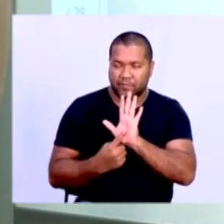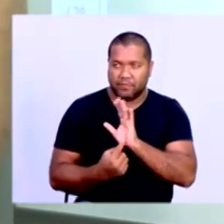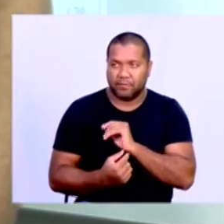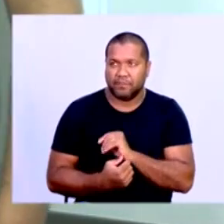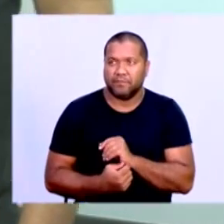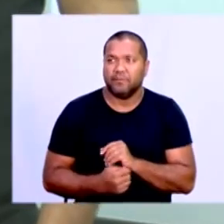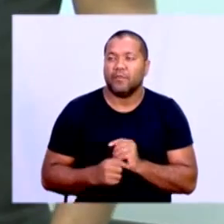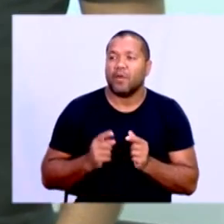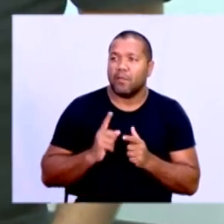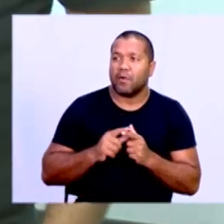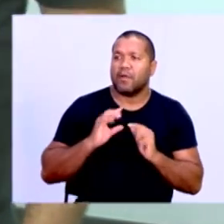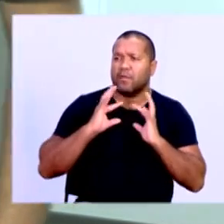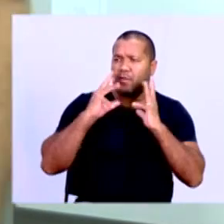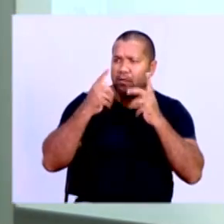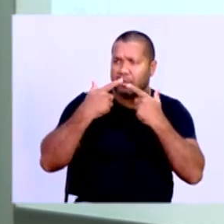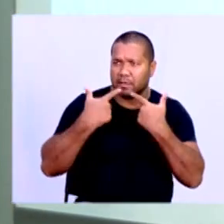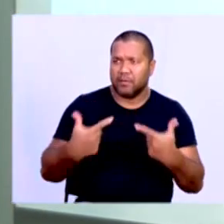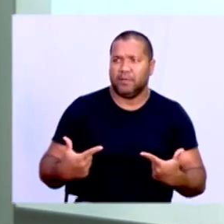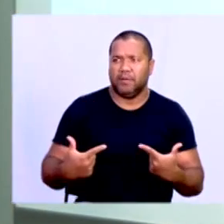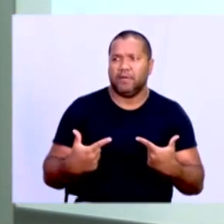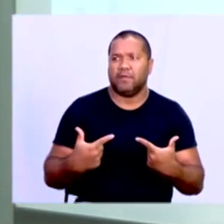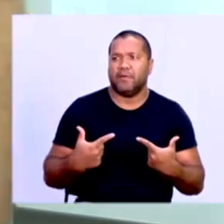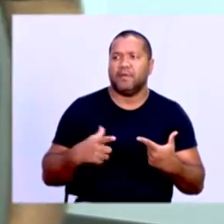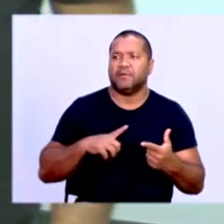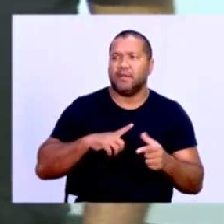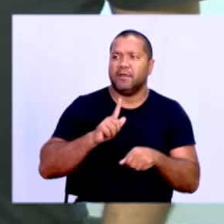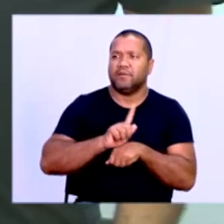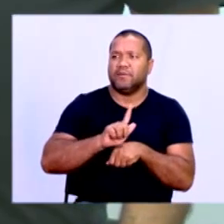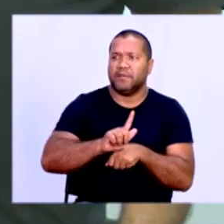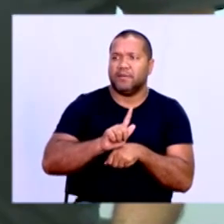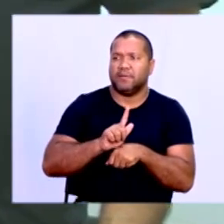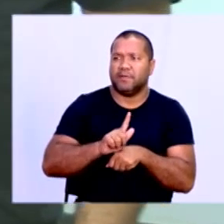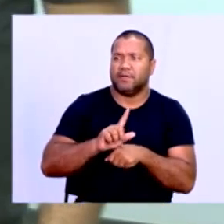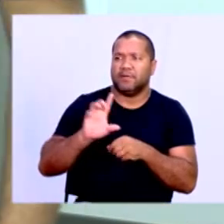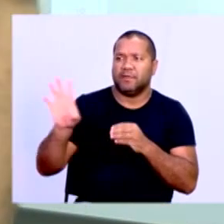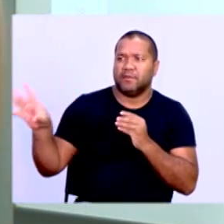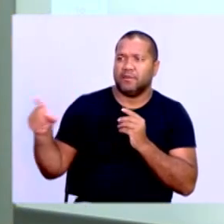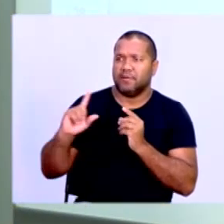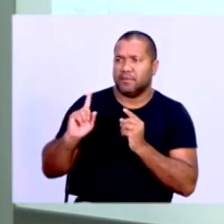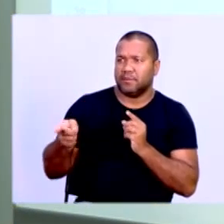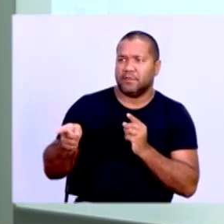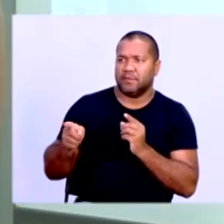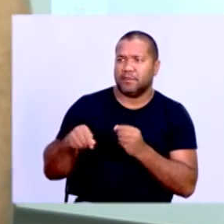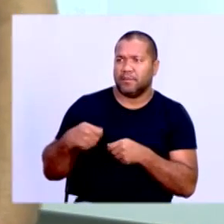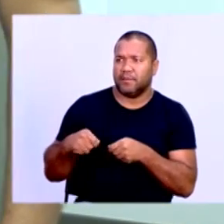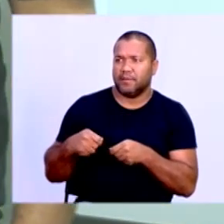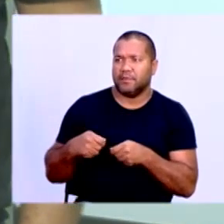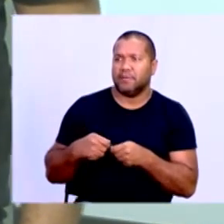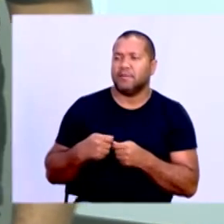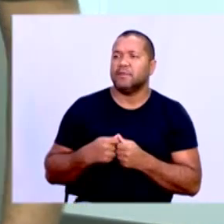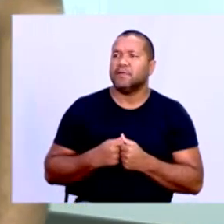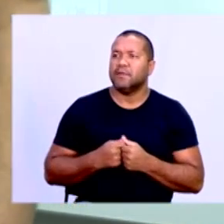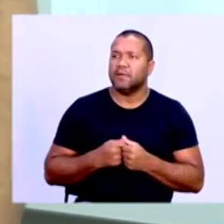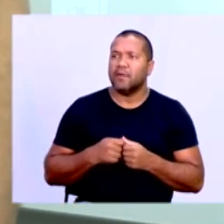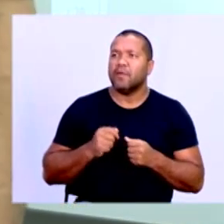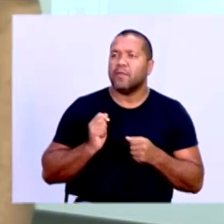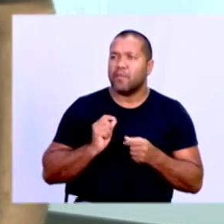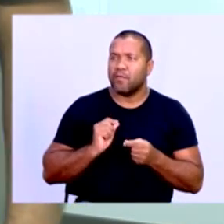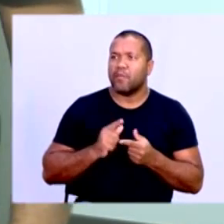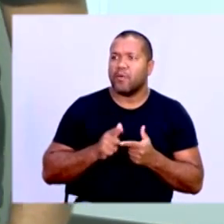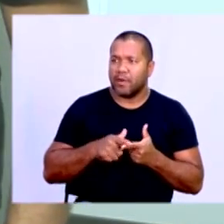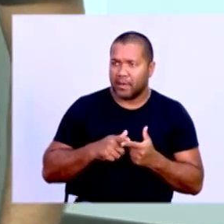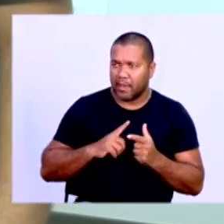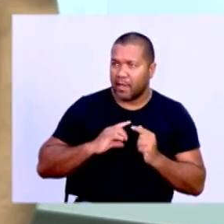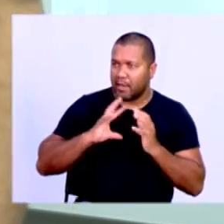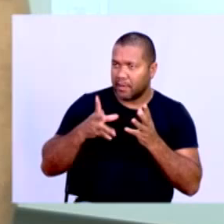em todas as linguagens existe um gerenciador de dependência. O gerenciador de dependência é ele que faz a instalação dos pacotes necessários